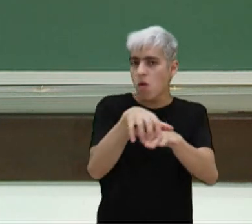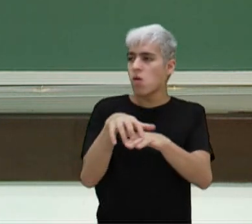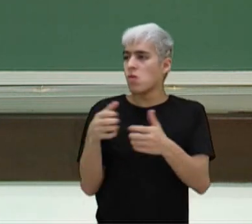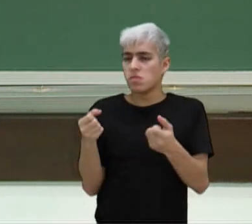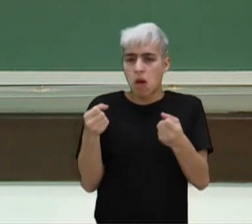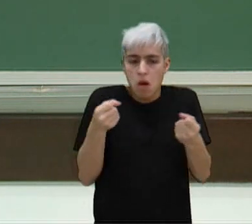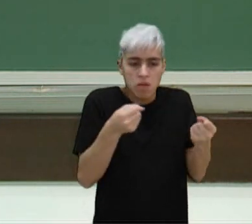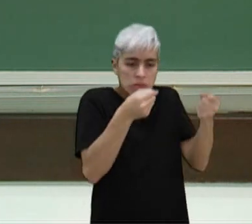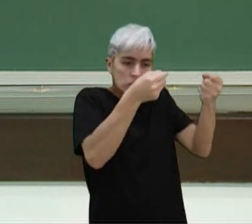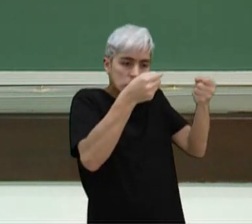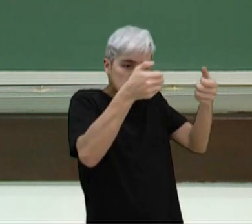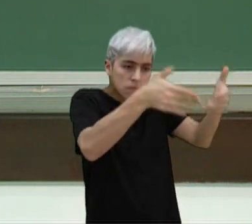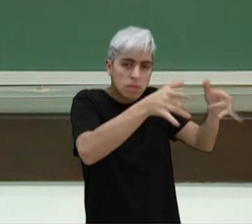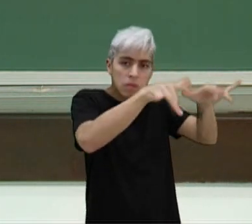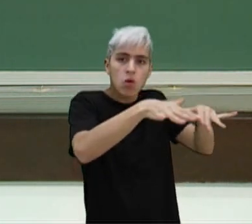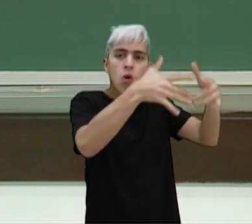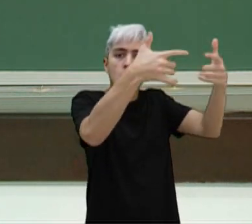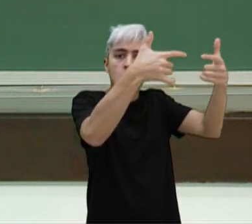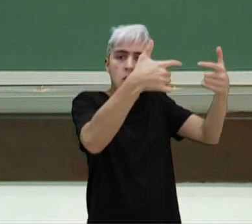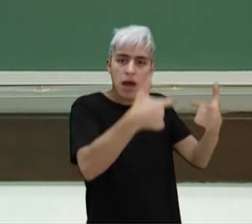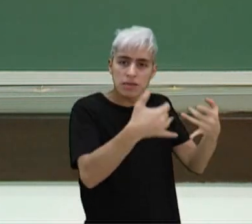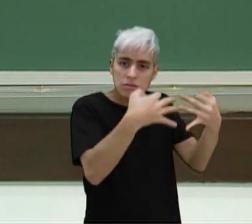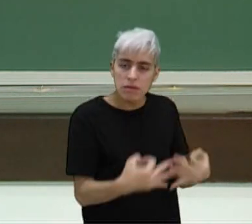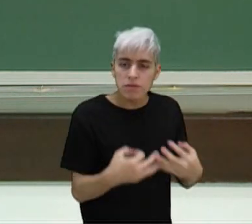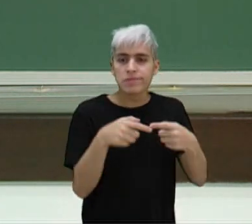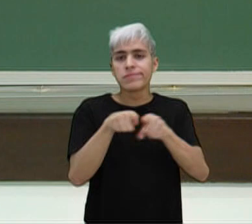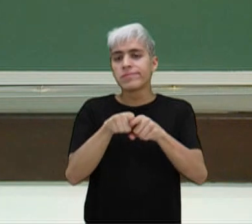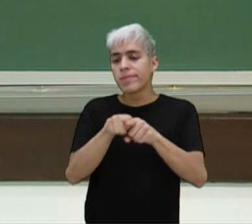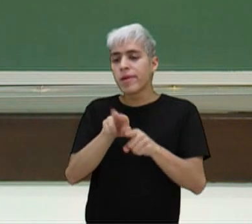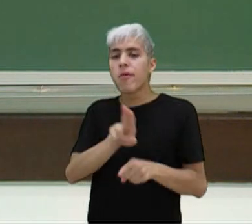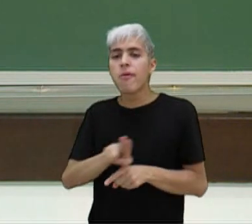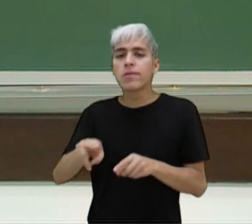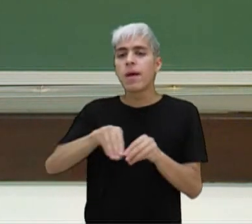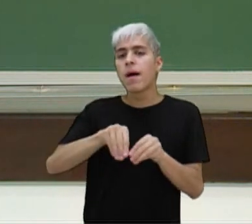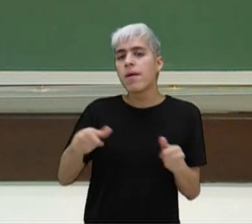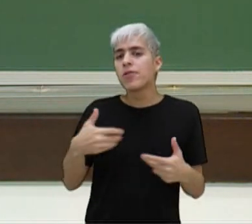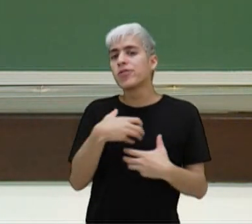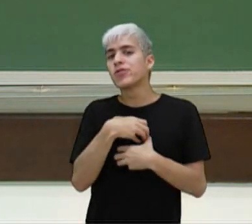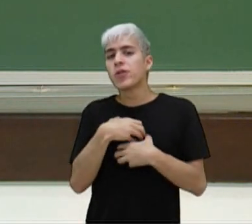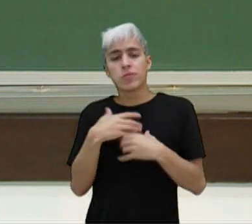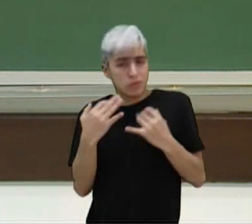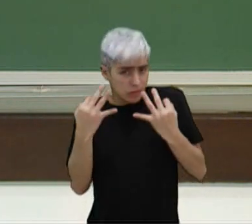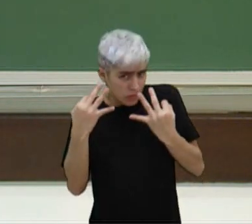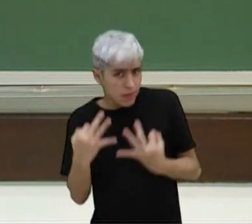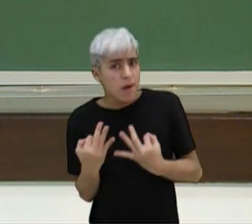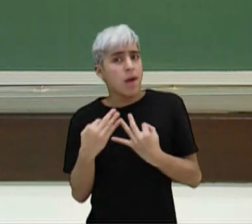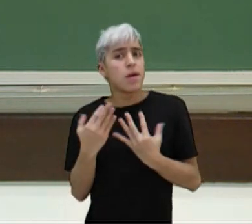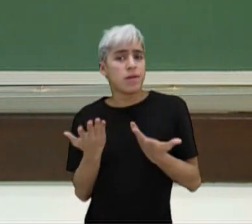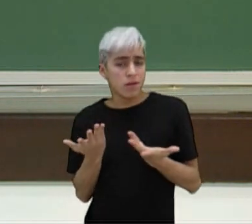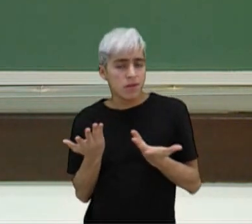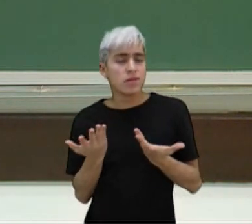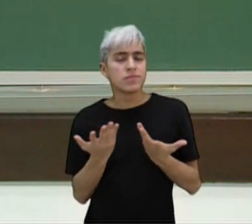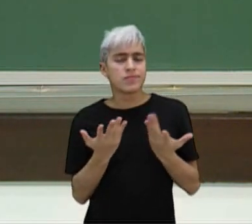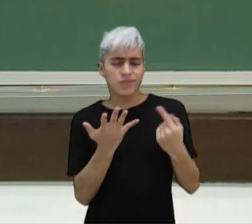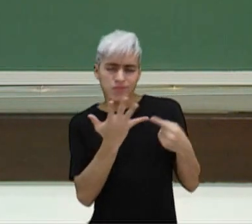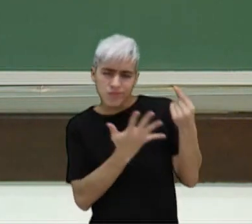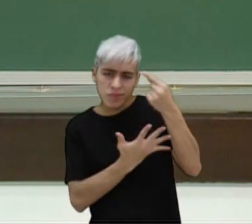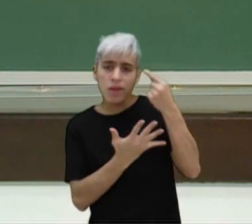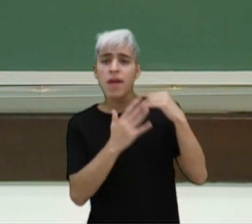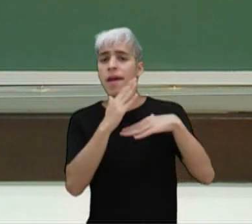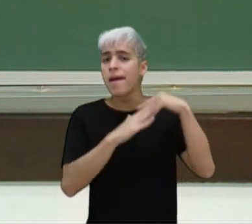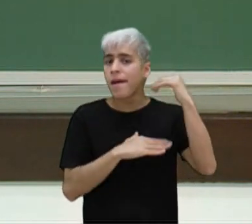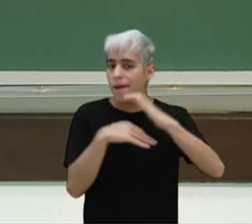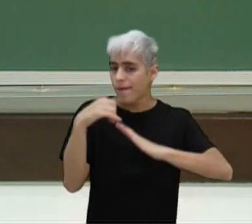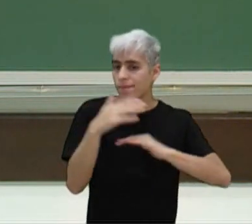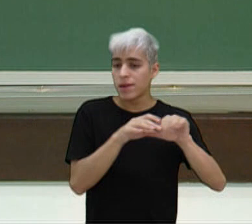lixos, para que você tenha uma área, uma ocupação do solo de uma forma mais regular. Então, essas questões são as práticas